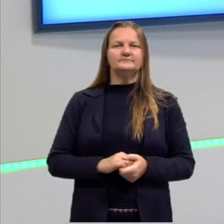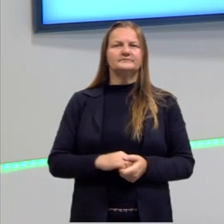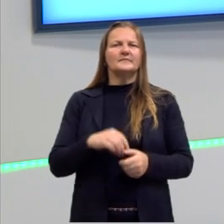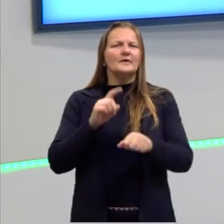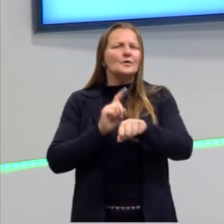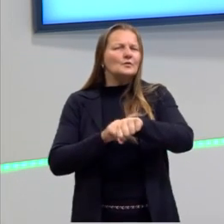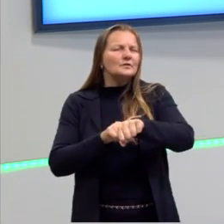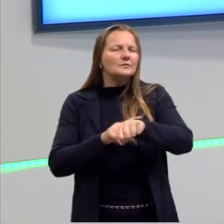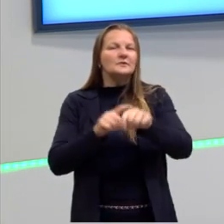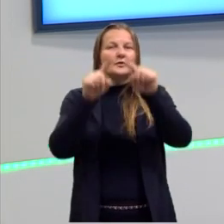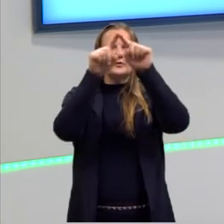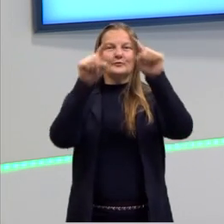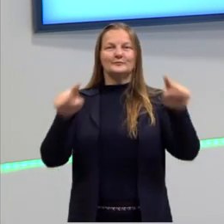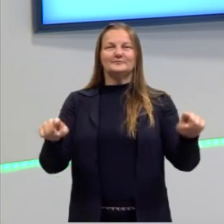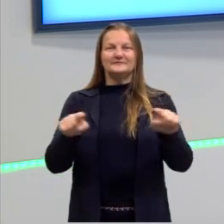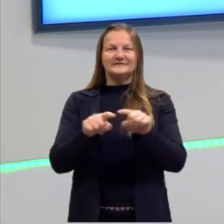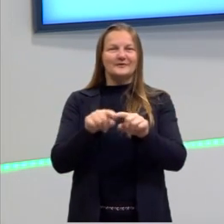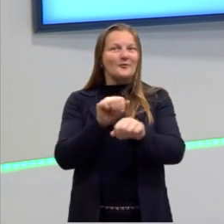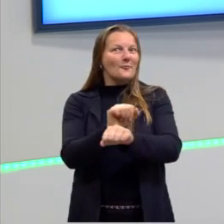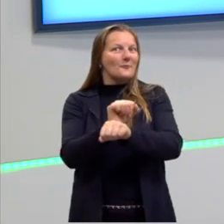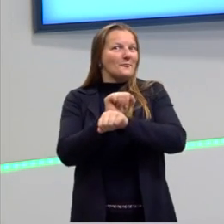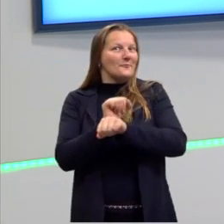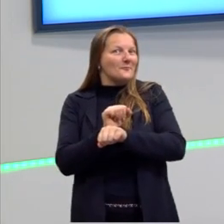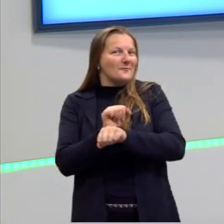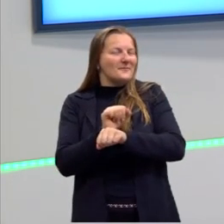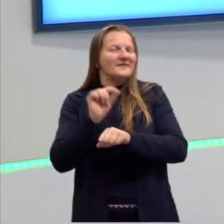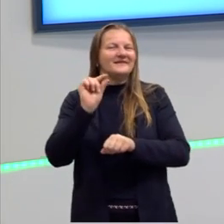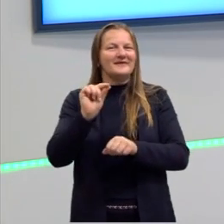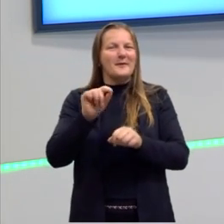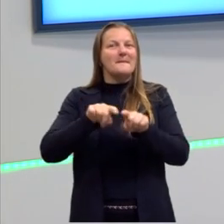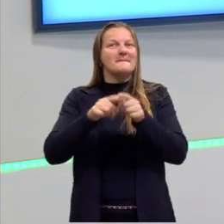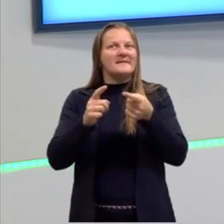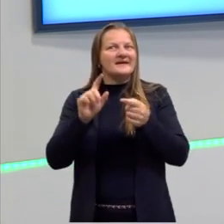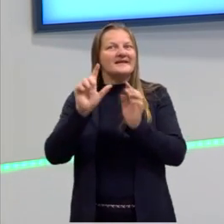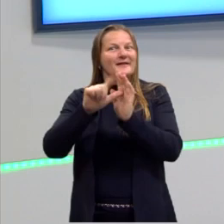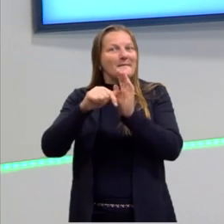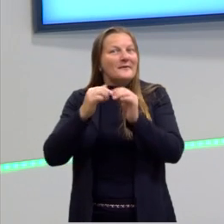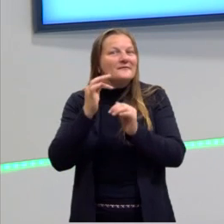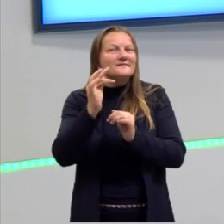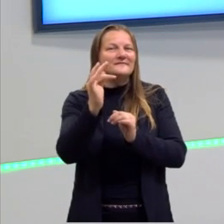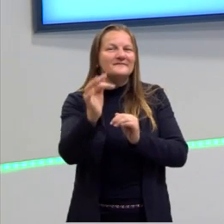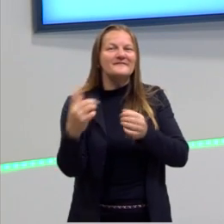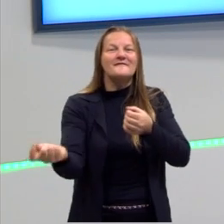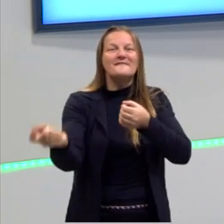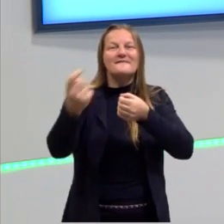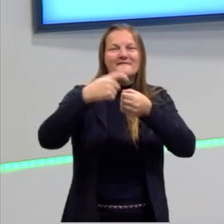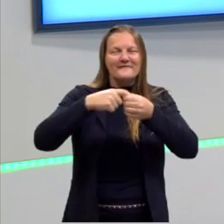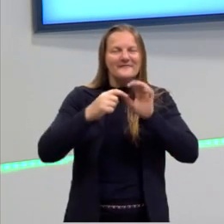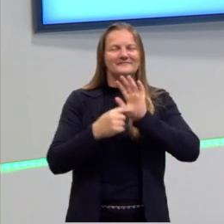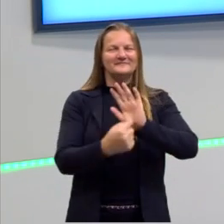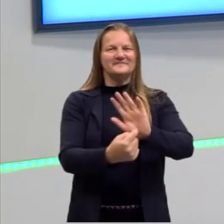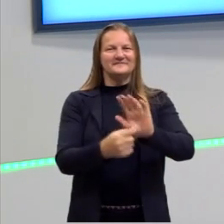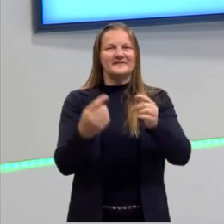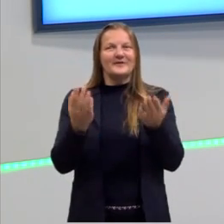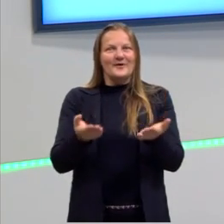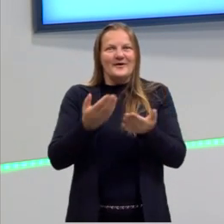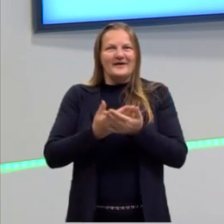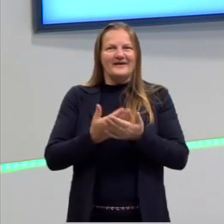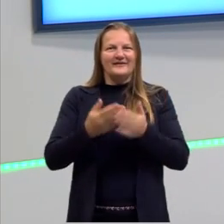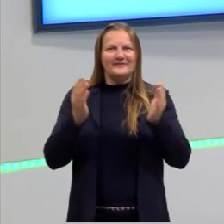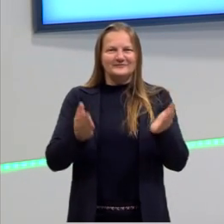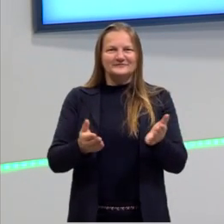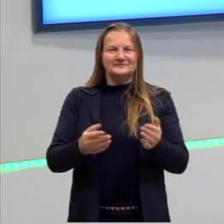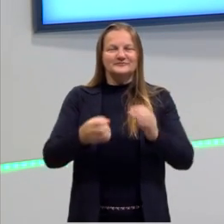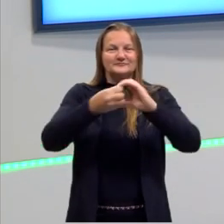tempinho aí nos triângulos mas nem tanto porque eles ainda vão seguir aparecendo Mas nós vamos ver então na aula de hoje